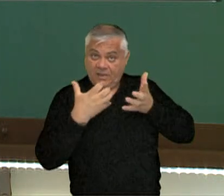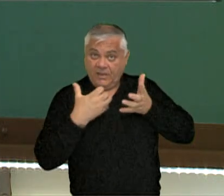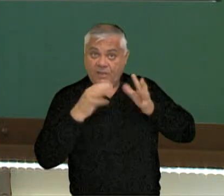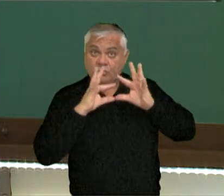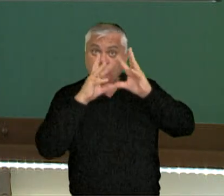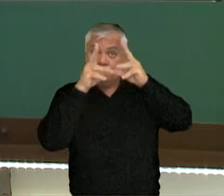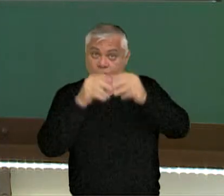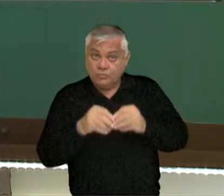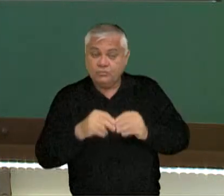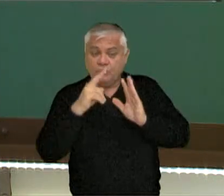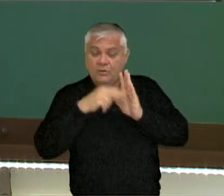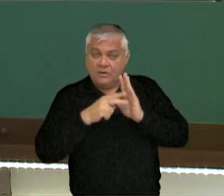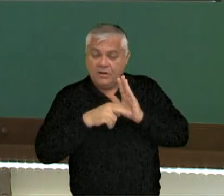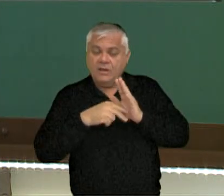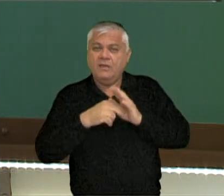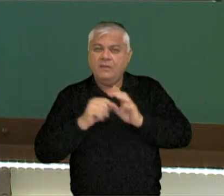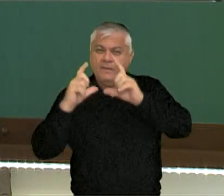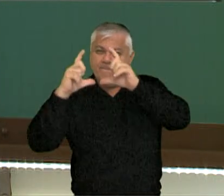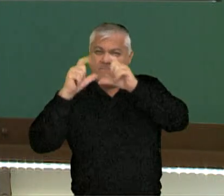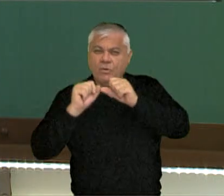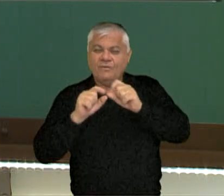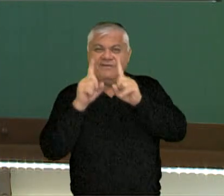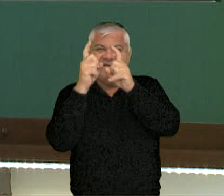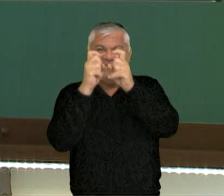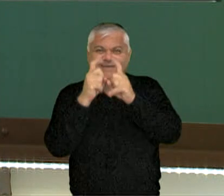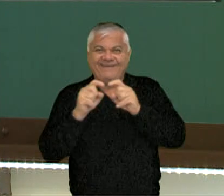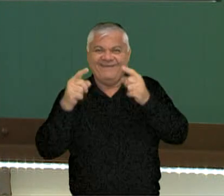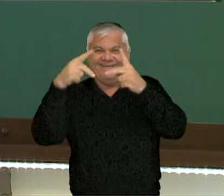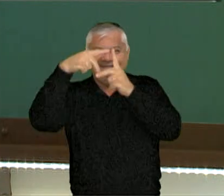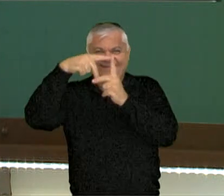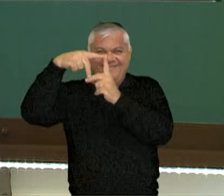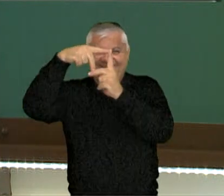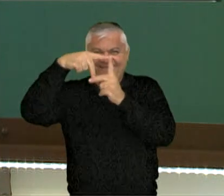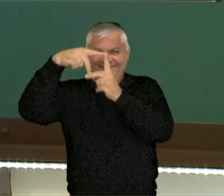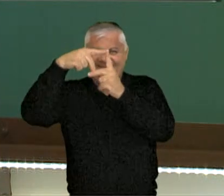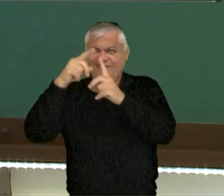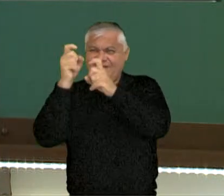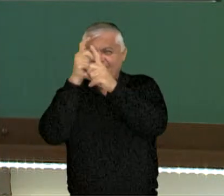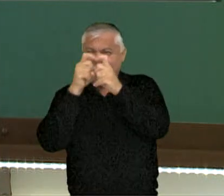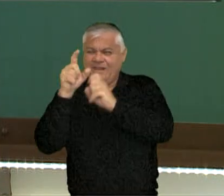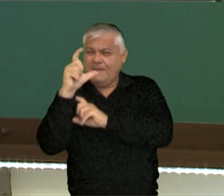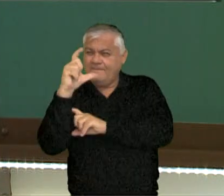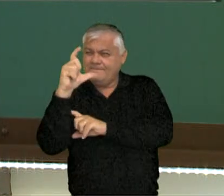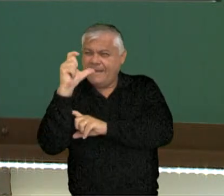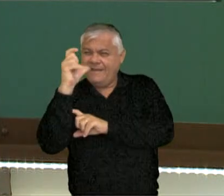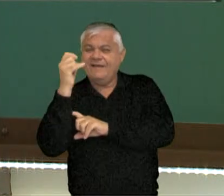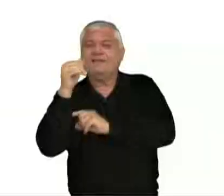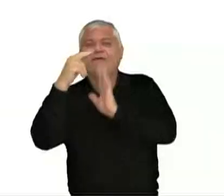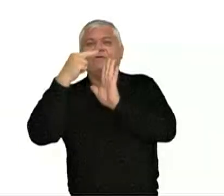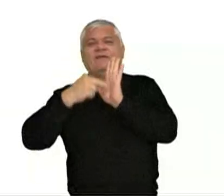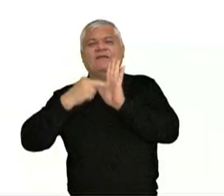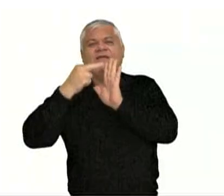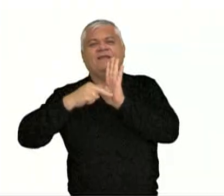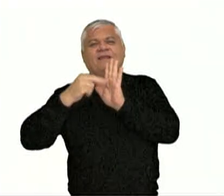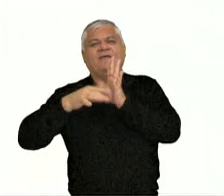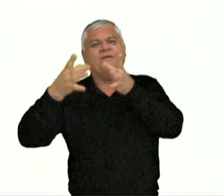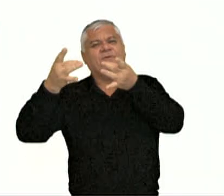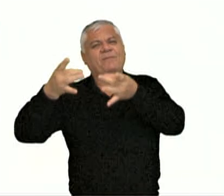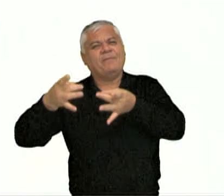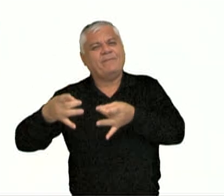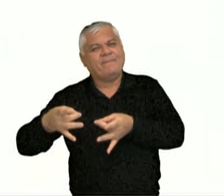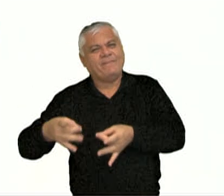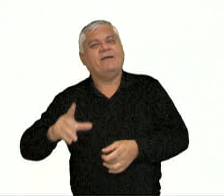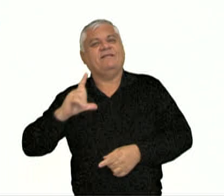íntegra, acesse a câmera, aponta a câmera do seu celular para acessar este site e conferir todos